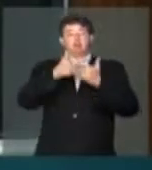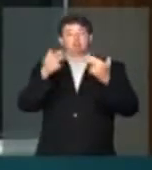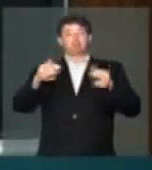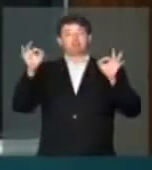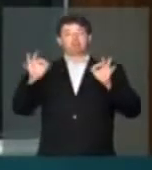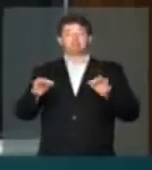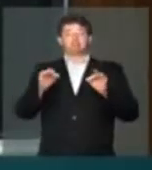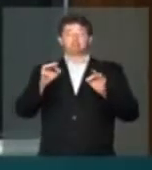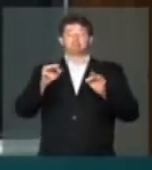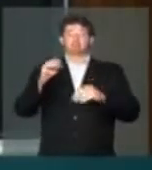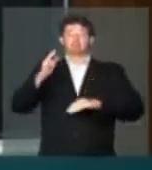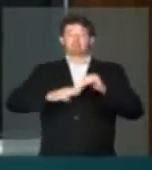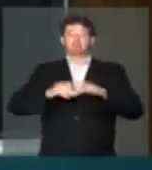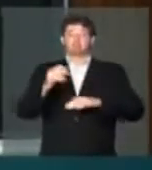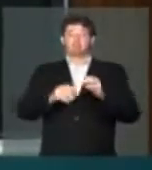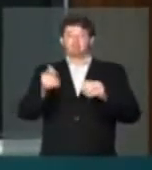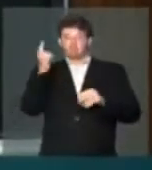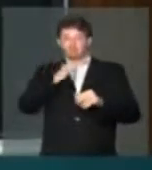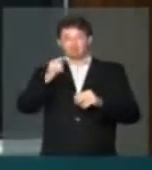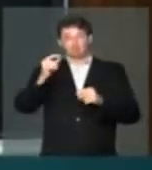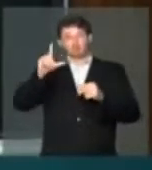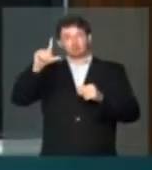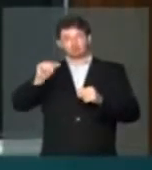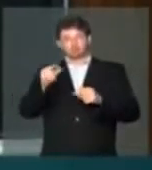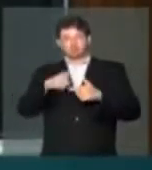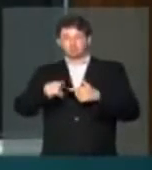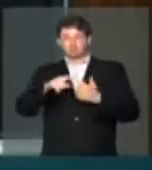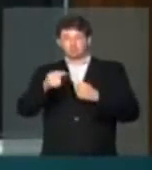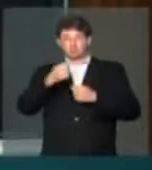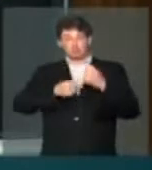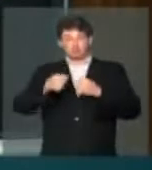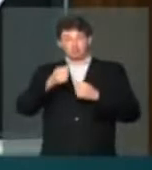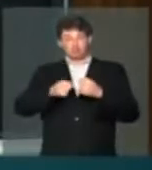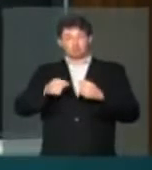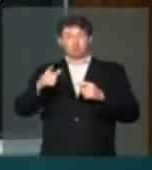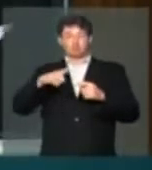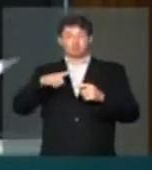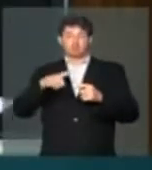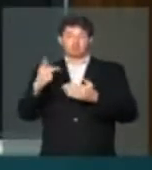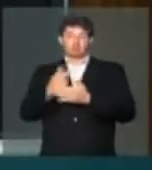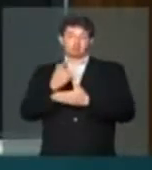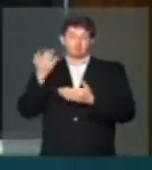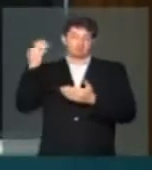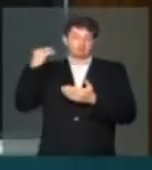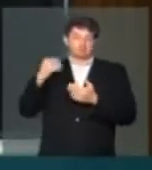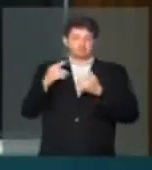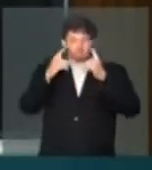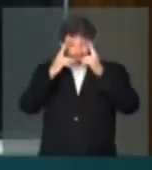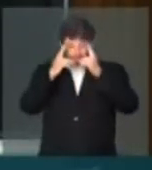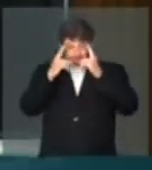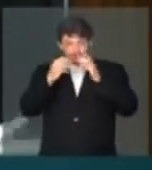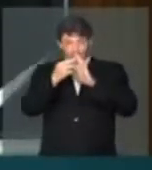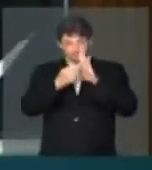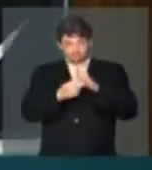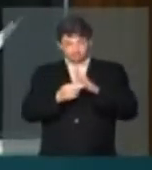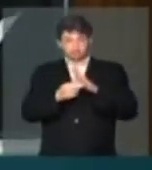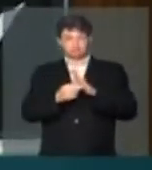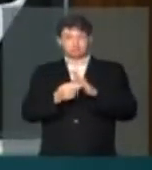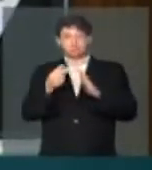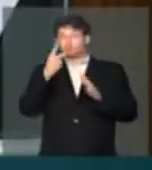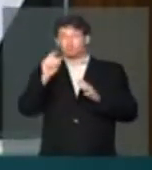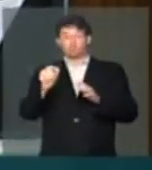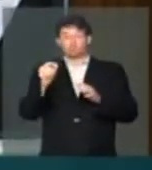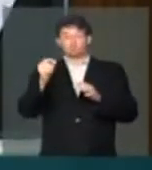plenamente eficaz para tirar o Brasil do caos econômico com o qual sofria há décadas. A normativa